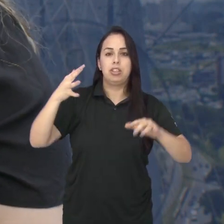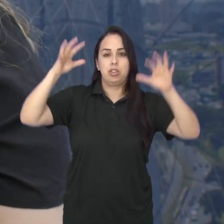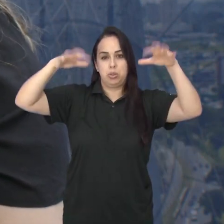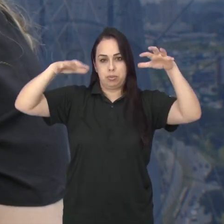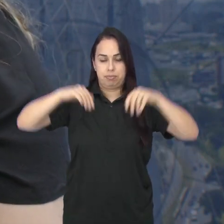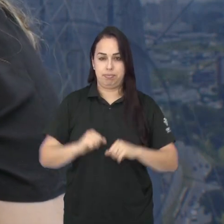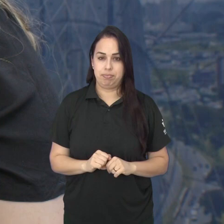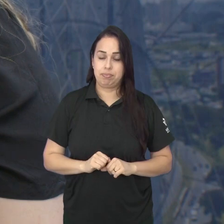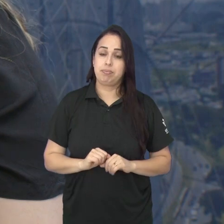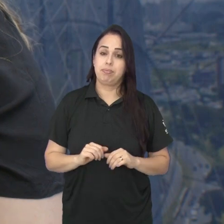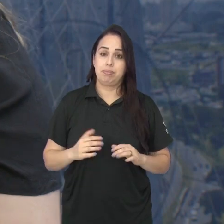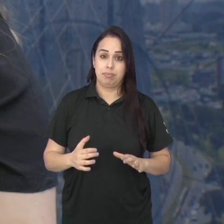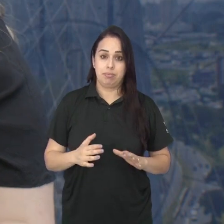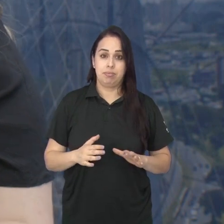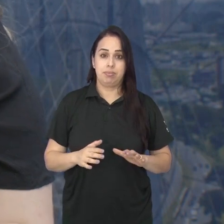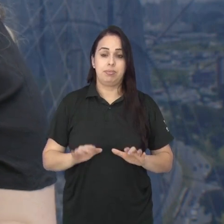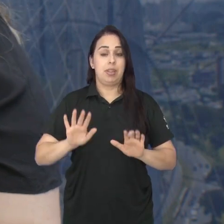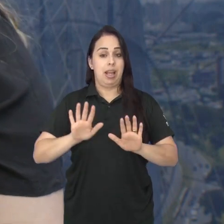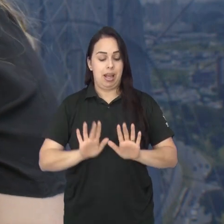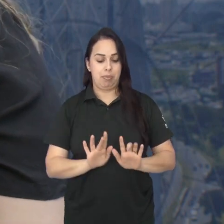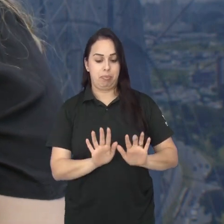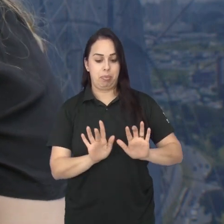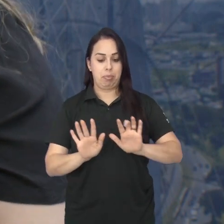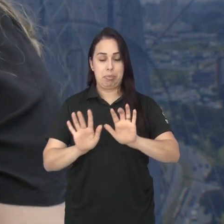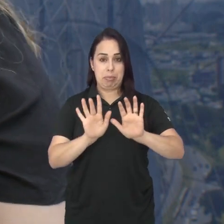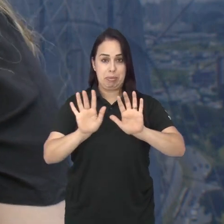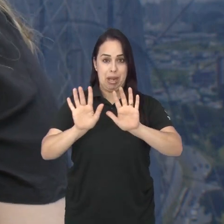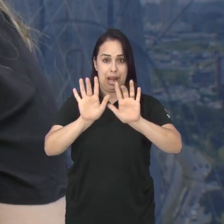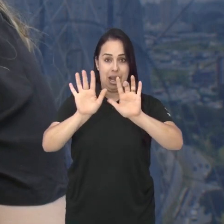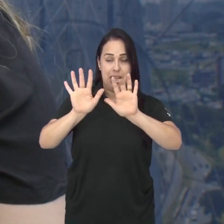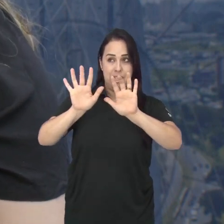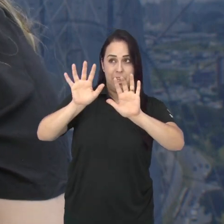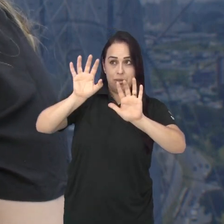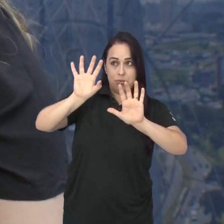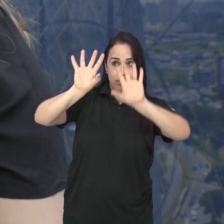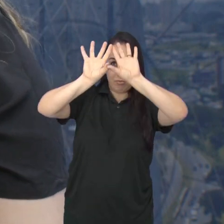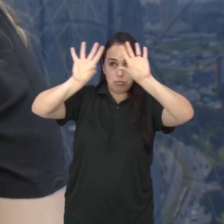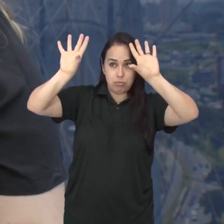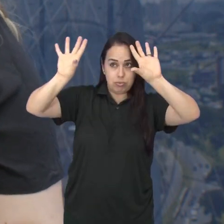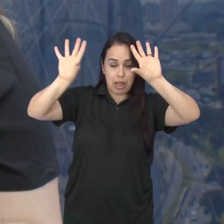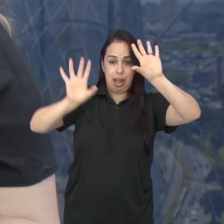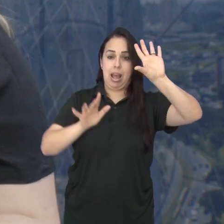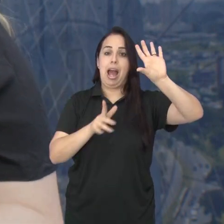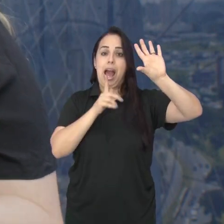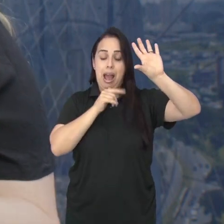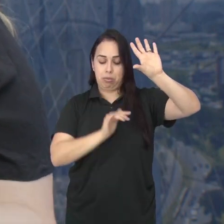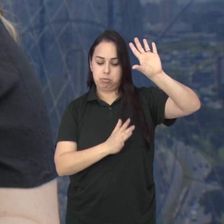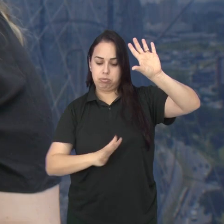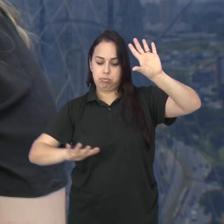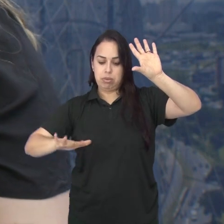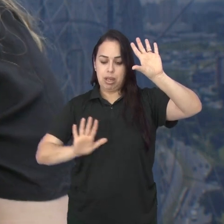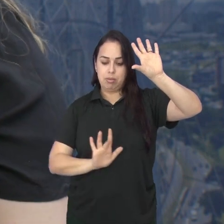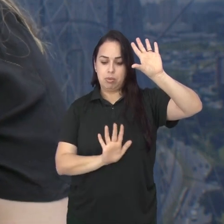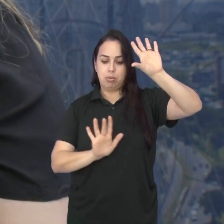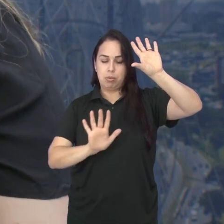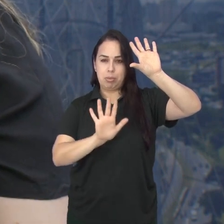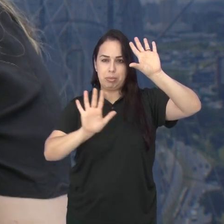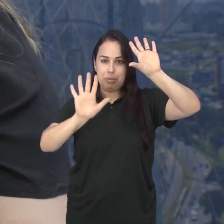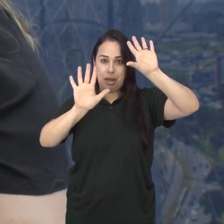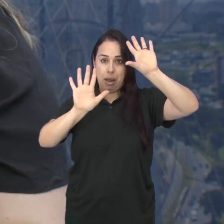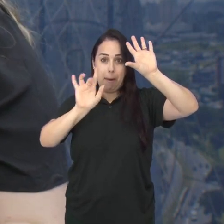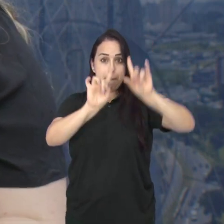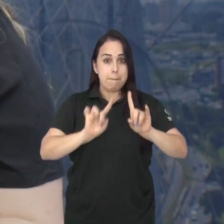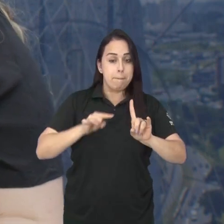acontece? Basicamente, essas células de chuva se formam. Então, eu tenho o meu vapor da água, mas temperatura, elas